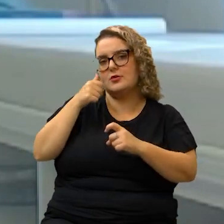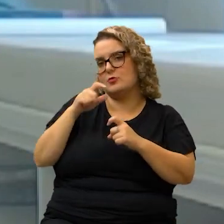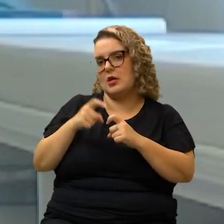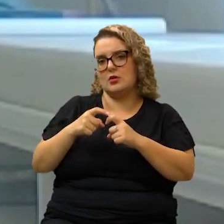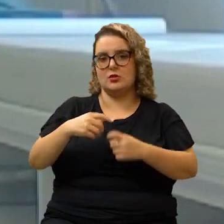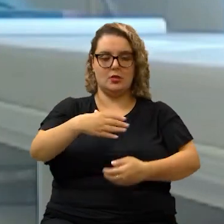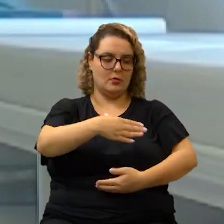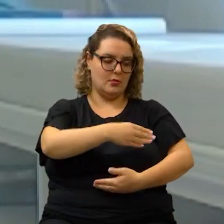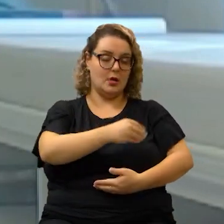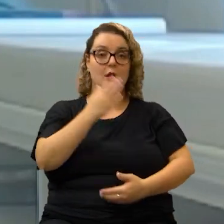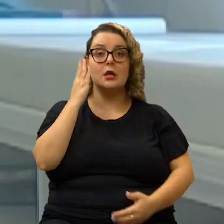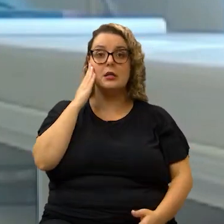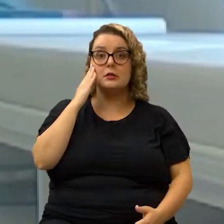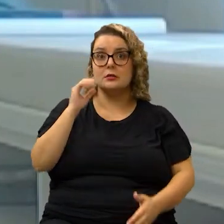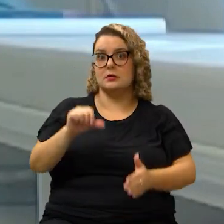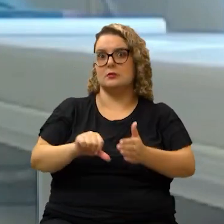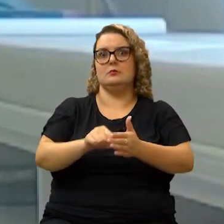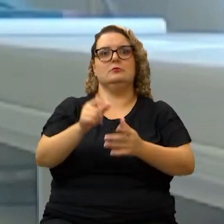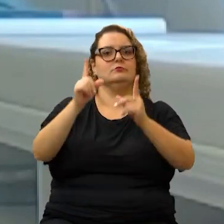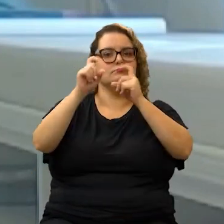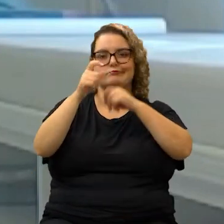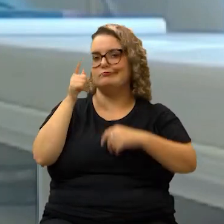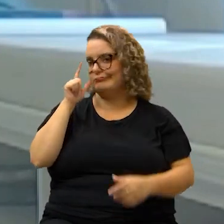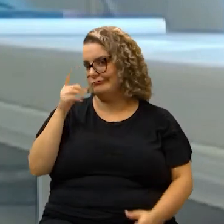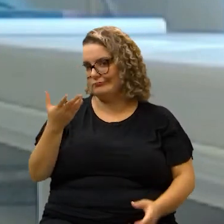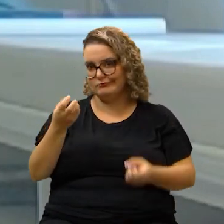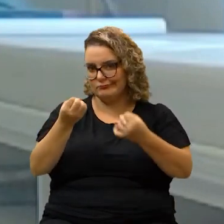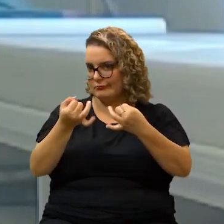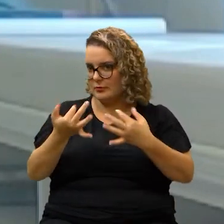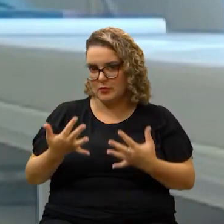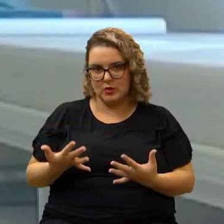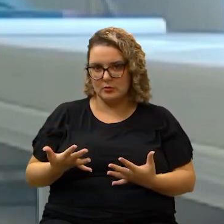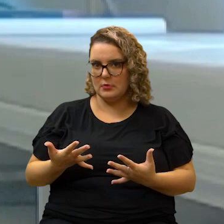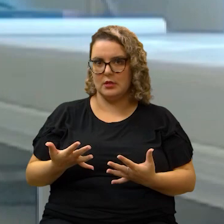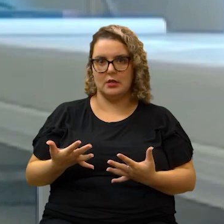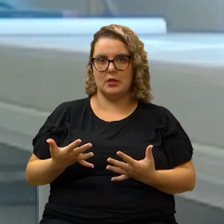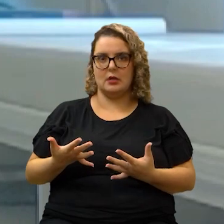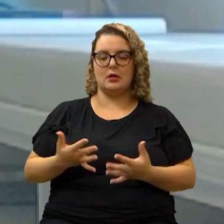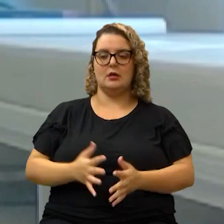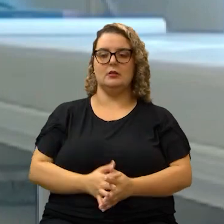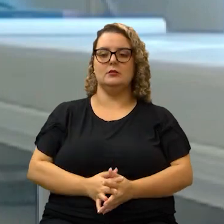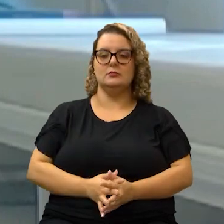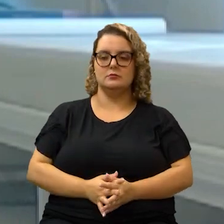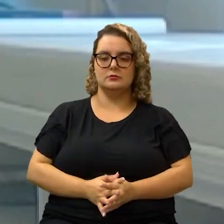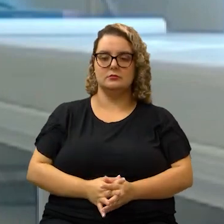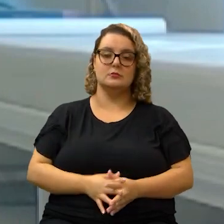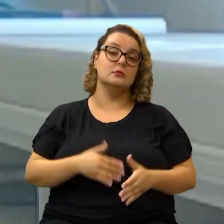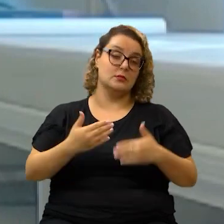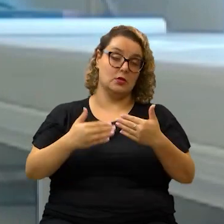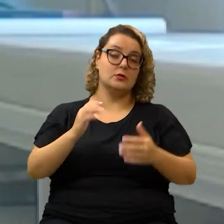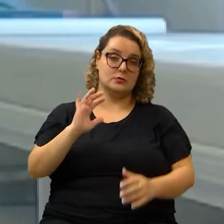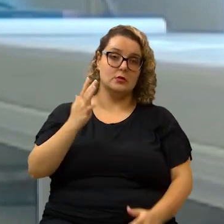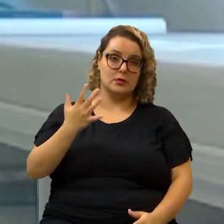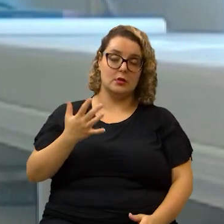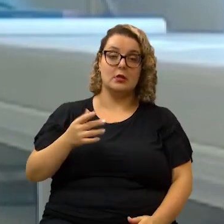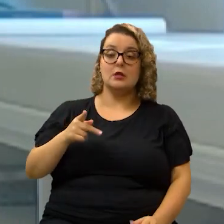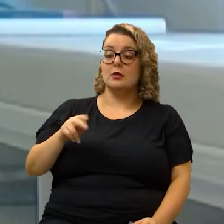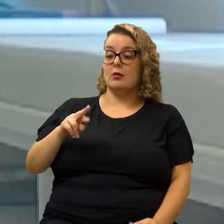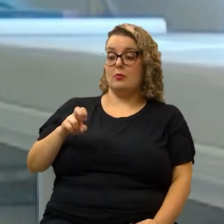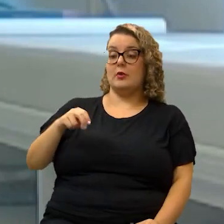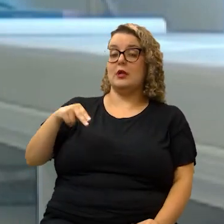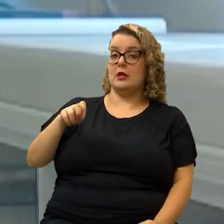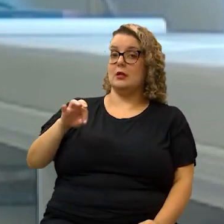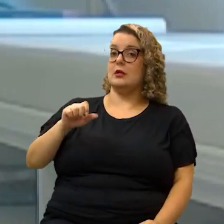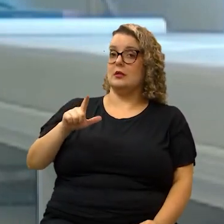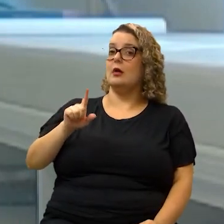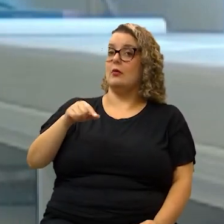conseguir te orientar e por aí afora. Então, o pré-natal é muito importante, até para decidir que